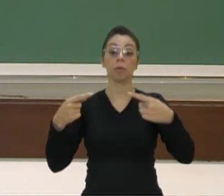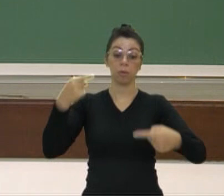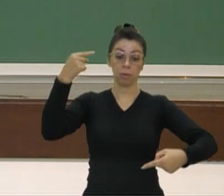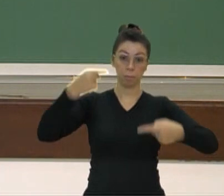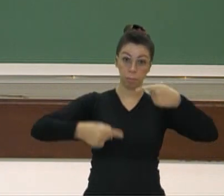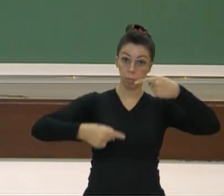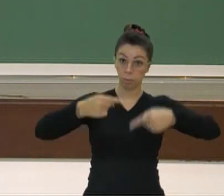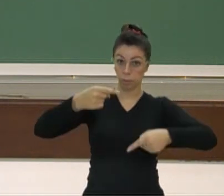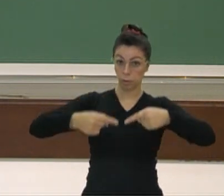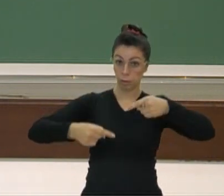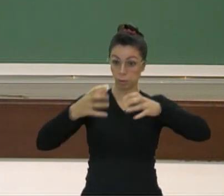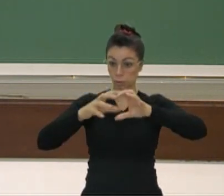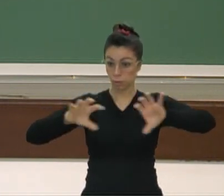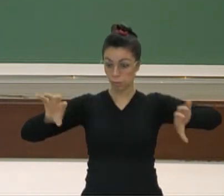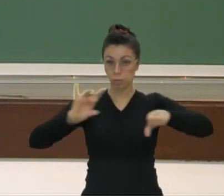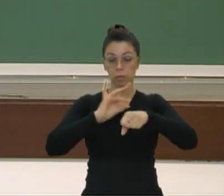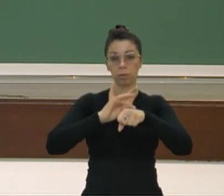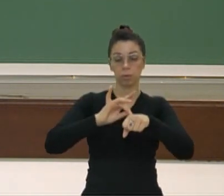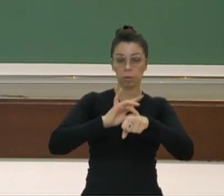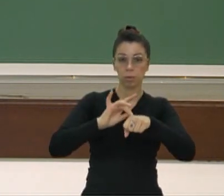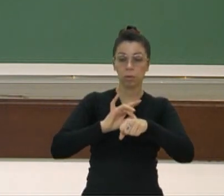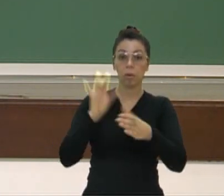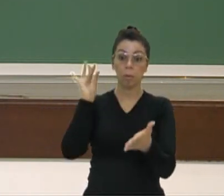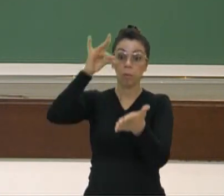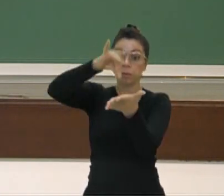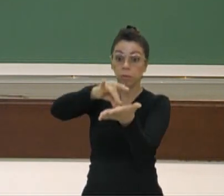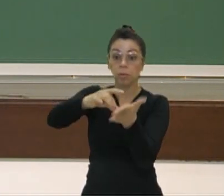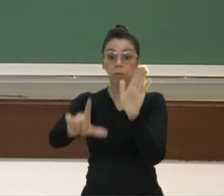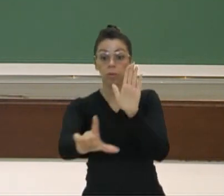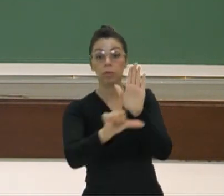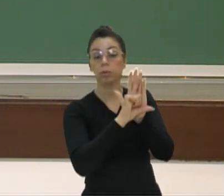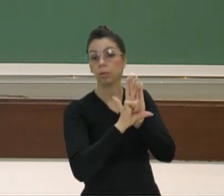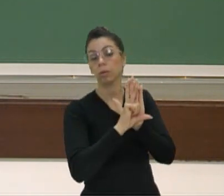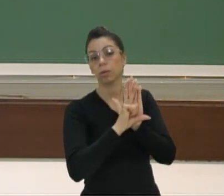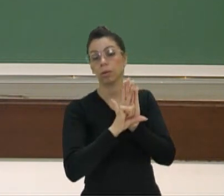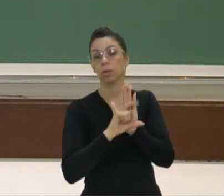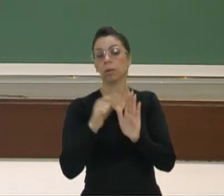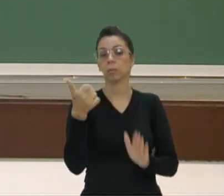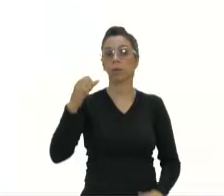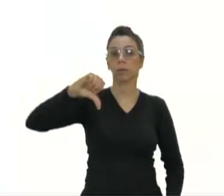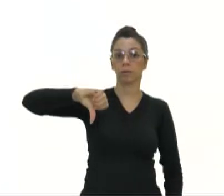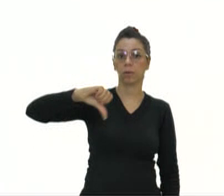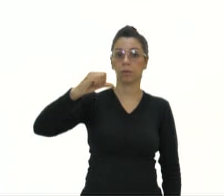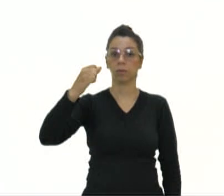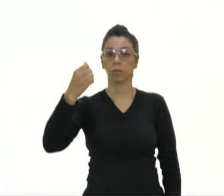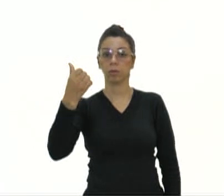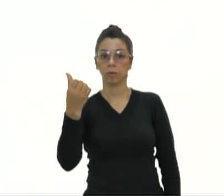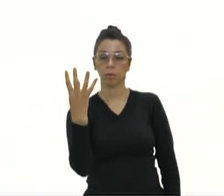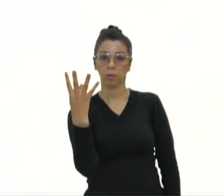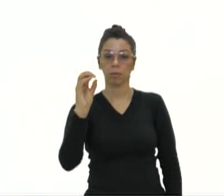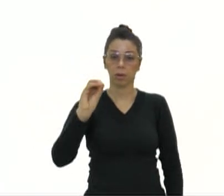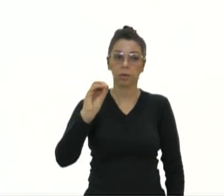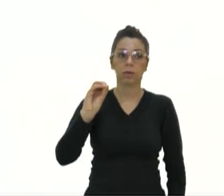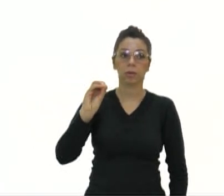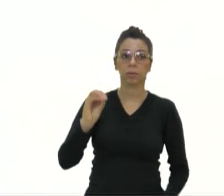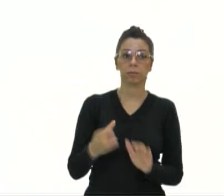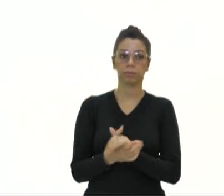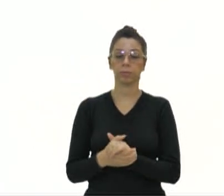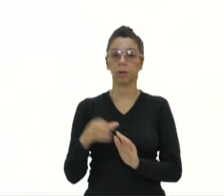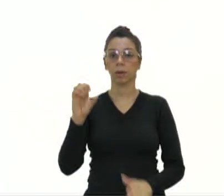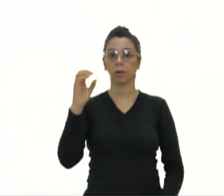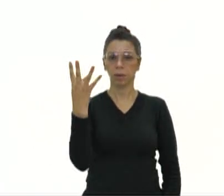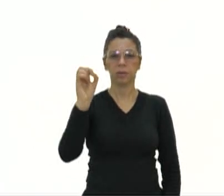de segregação racial oficializada a partir de 1948 pelo novo